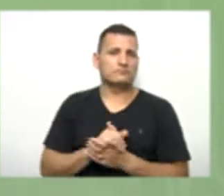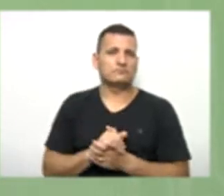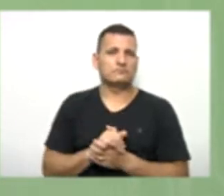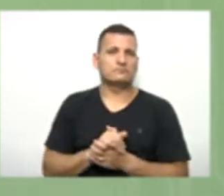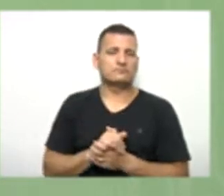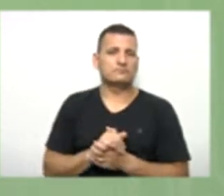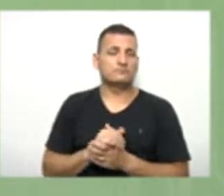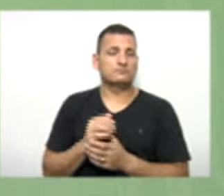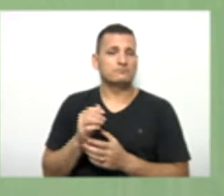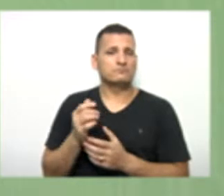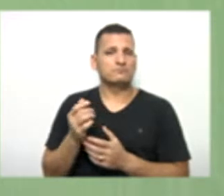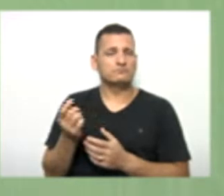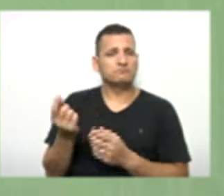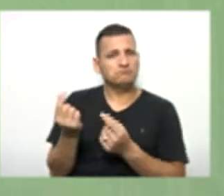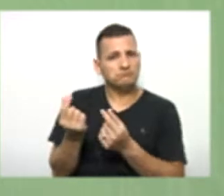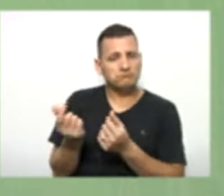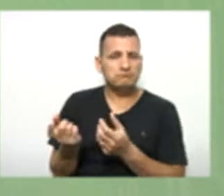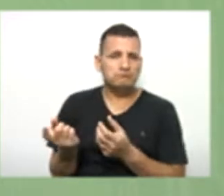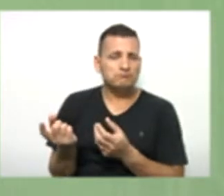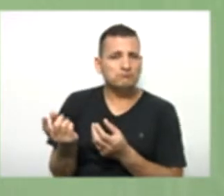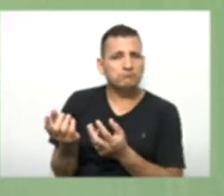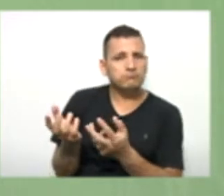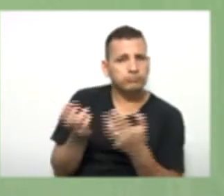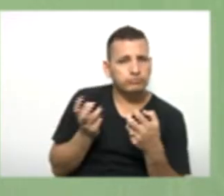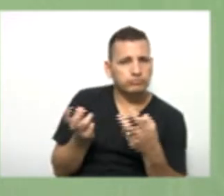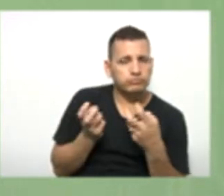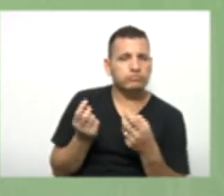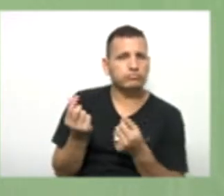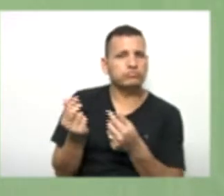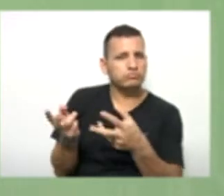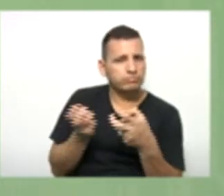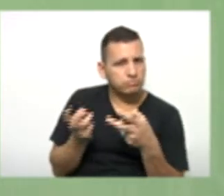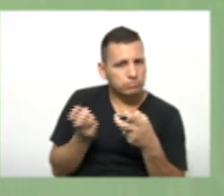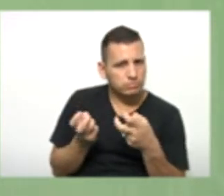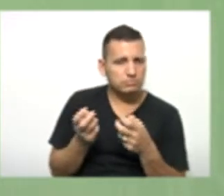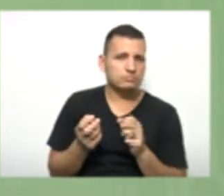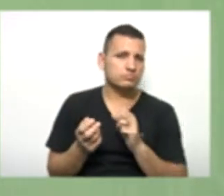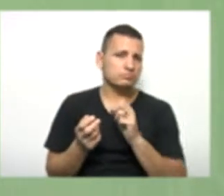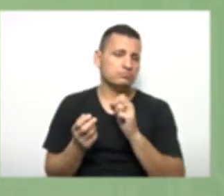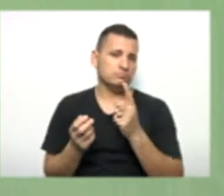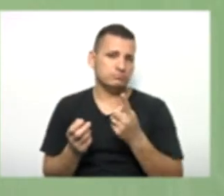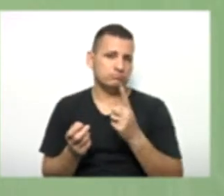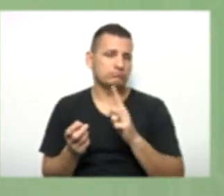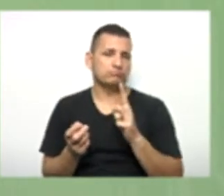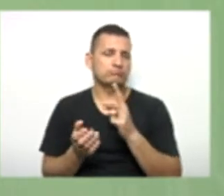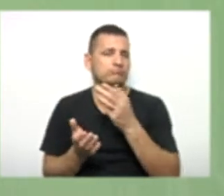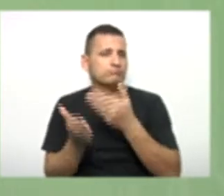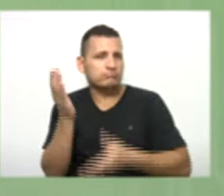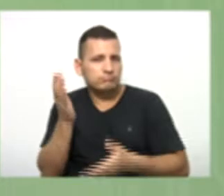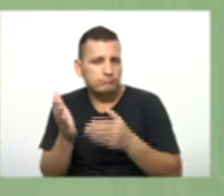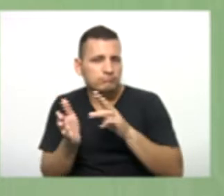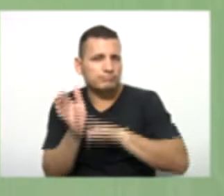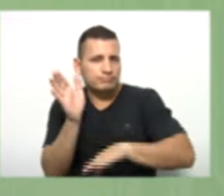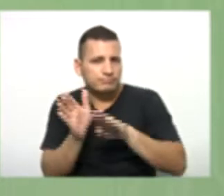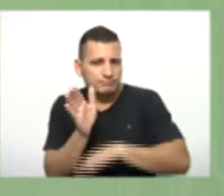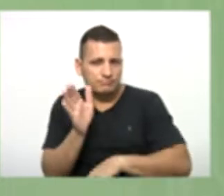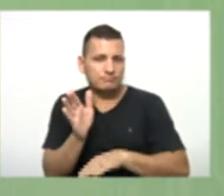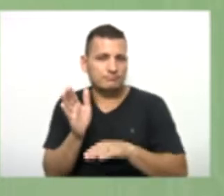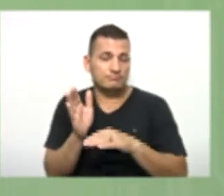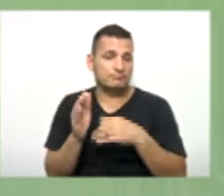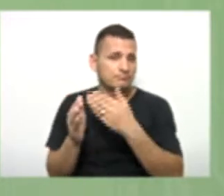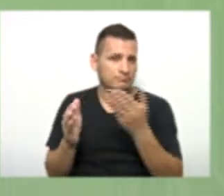auferiu ganhos, ou seja, lucro, ou perdas. Então, compreenderam